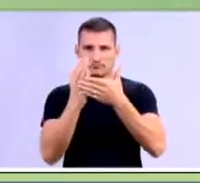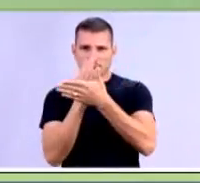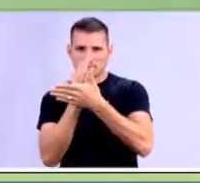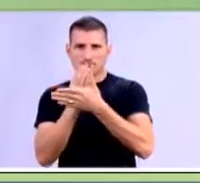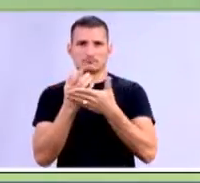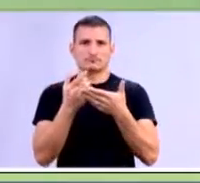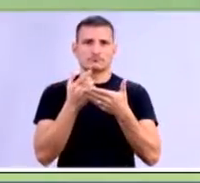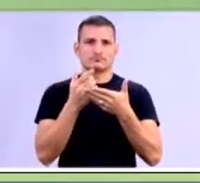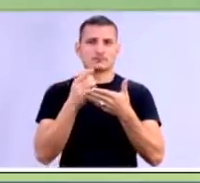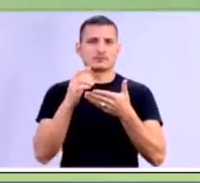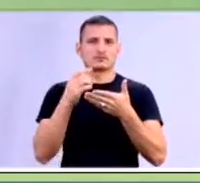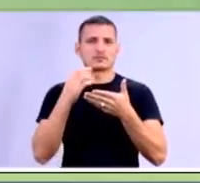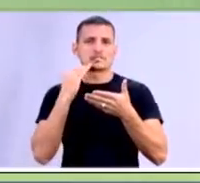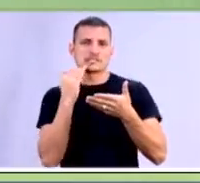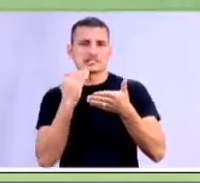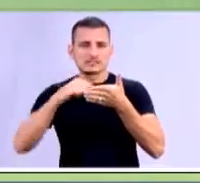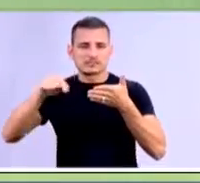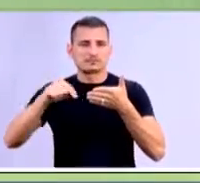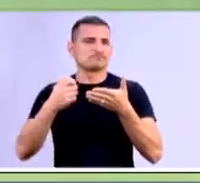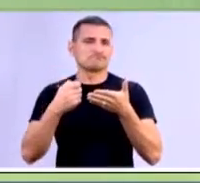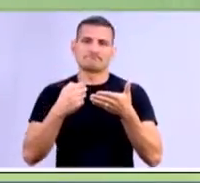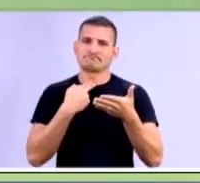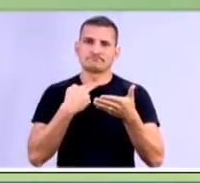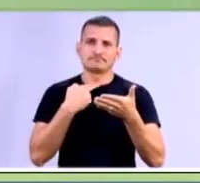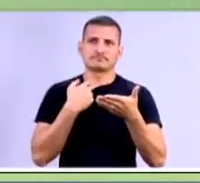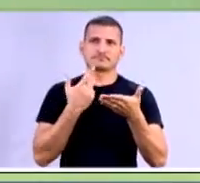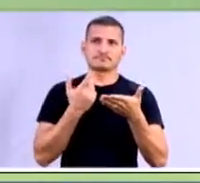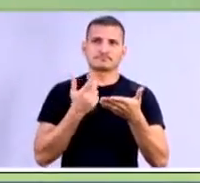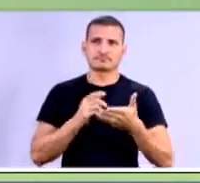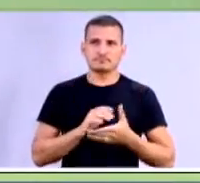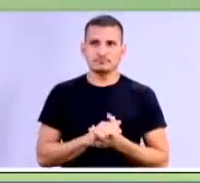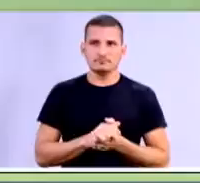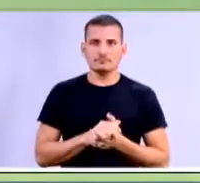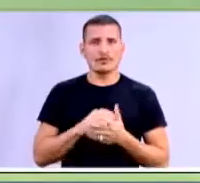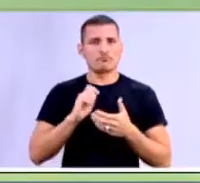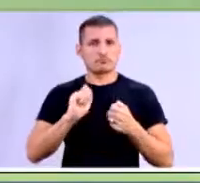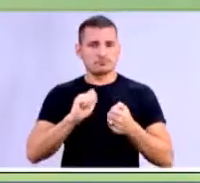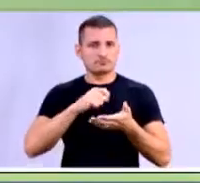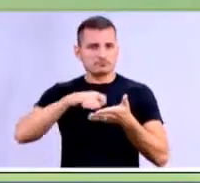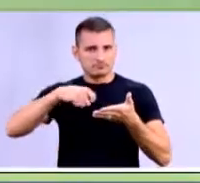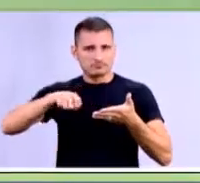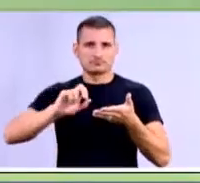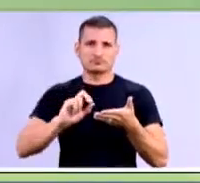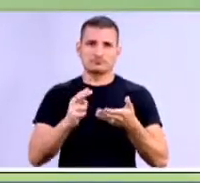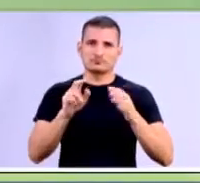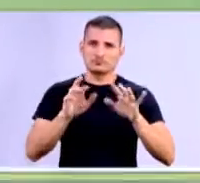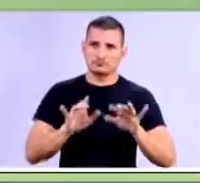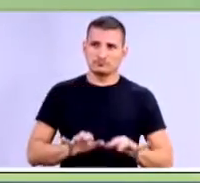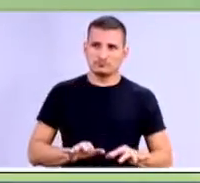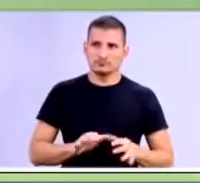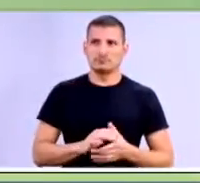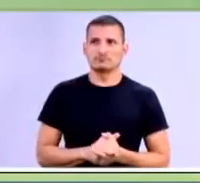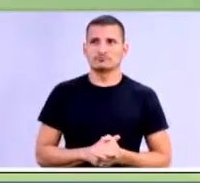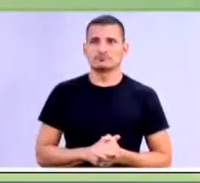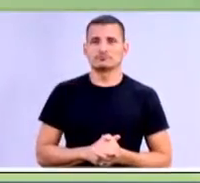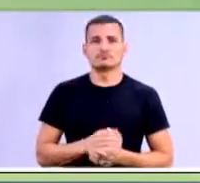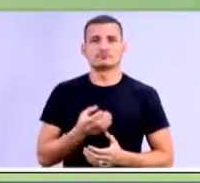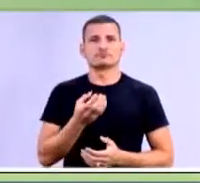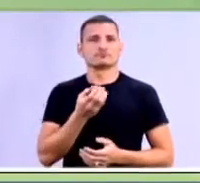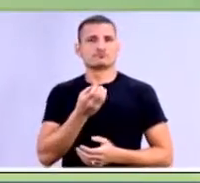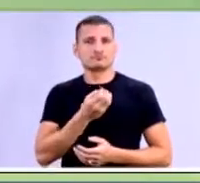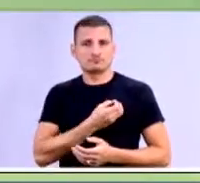grafados por extenso, manuscrito ou digitado. Este com atas